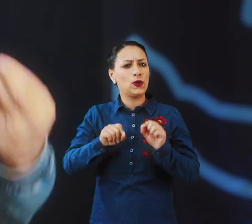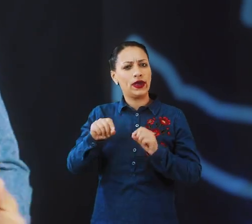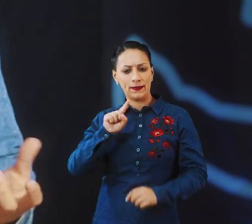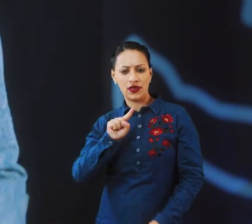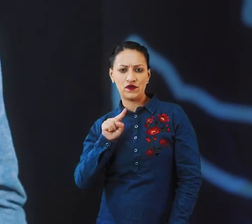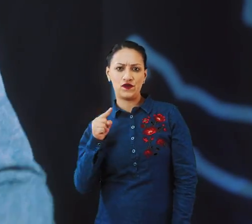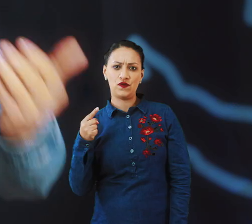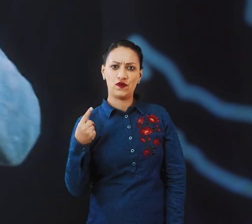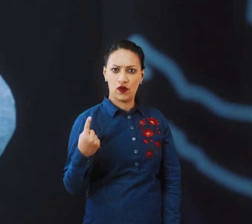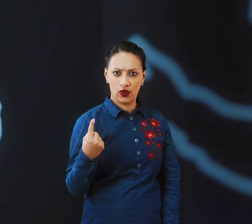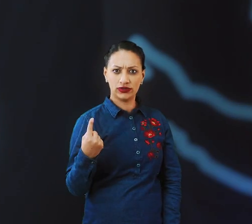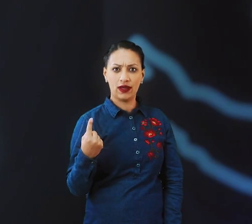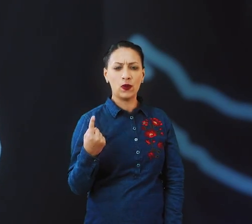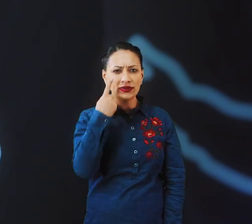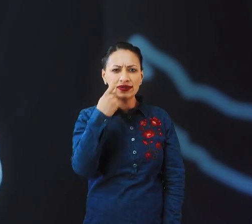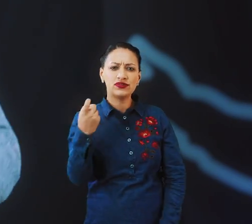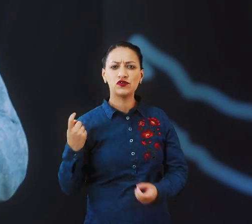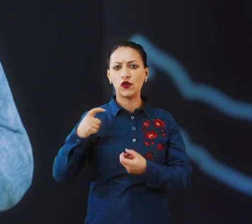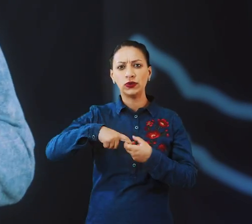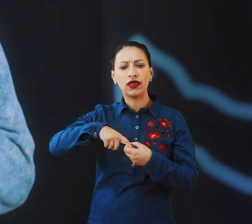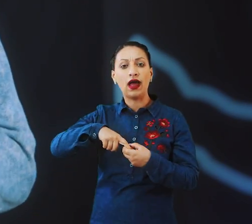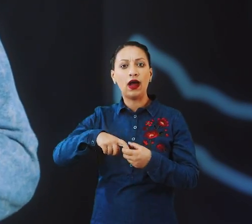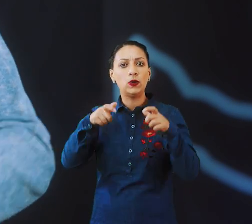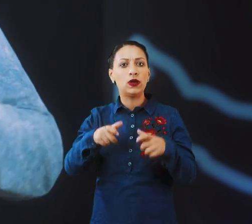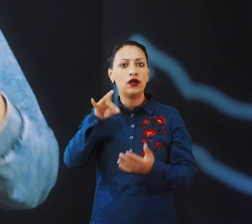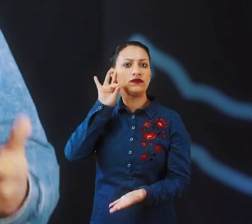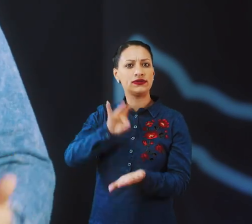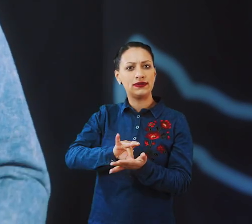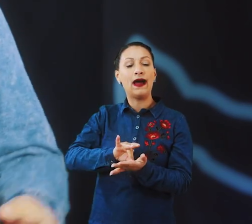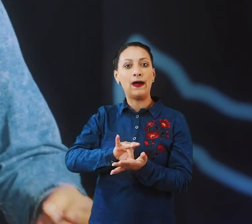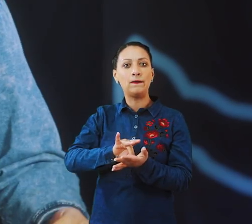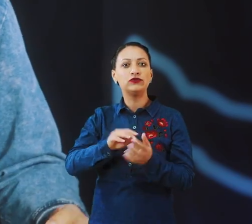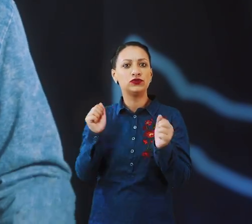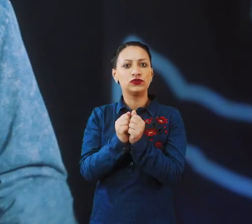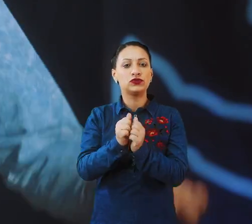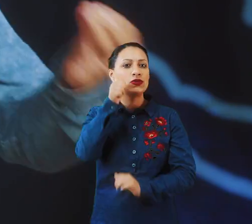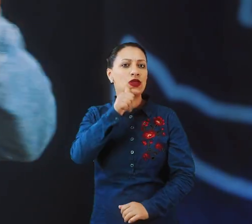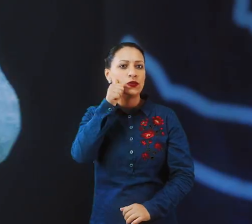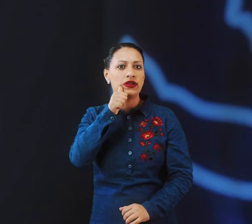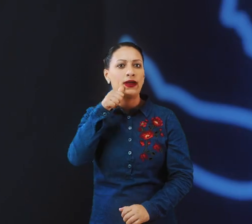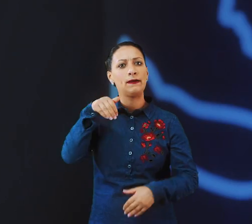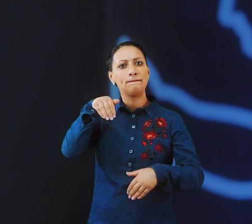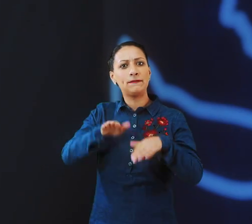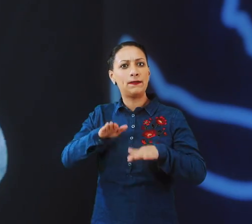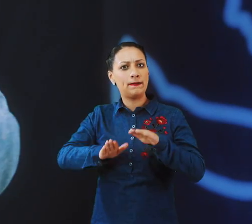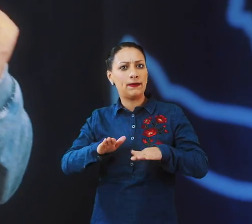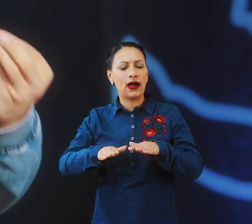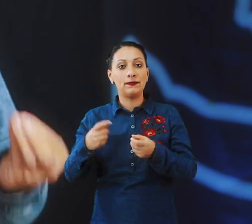a intenção de voltar à sua posição de origem, à sua prenda. Para isso, o sapateio do vamos